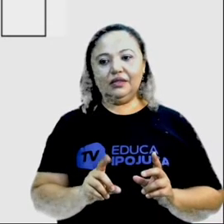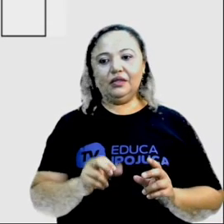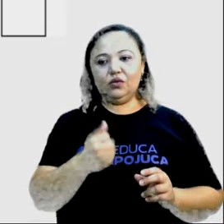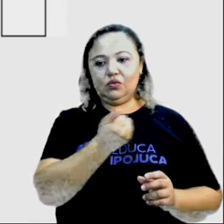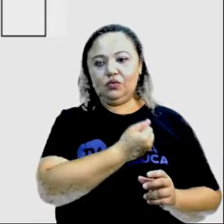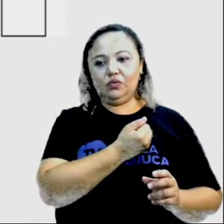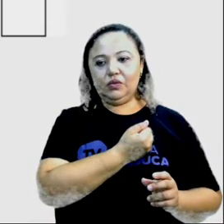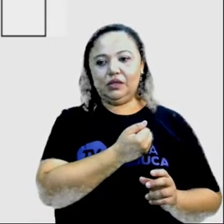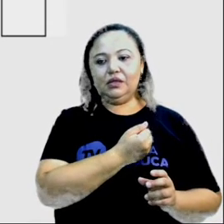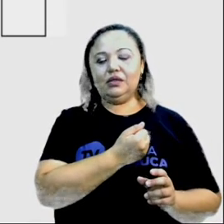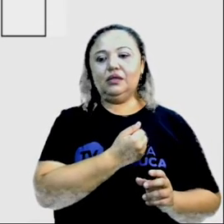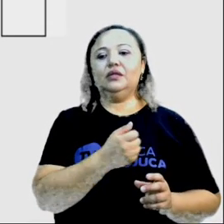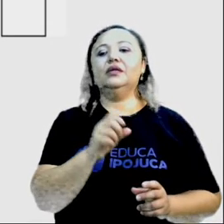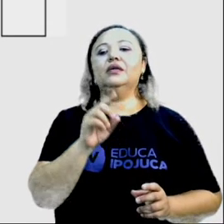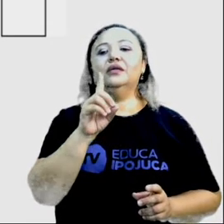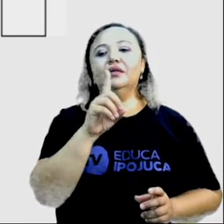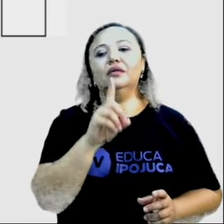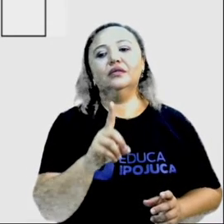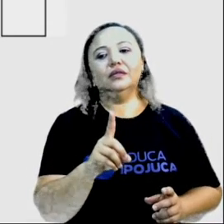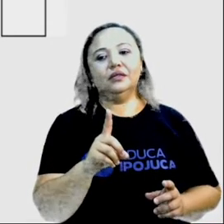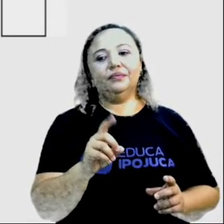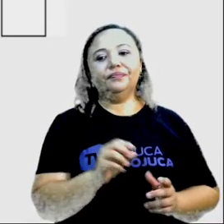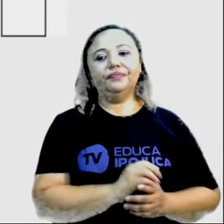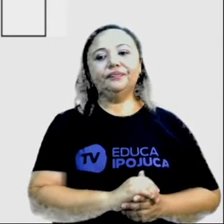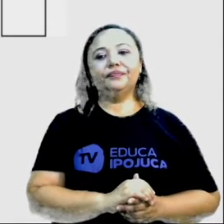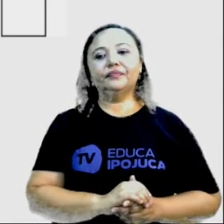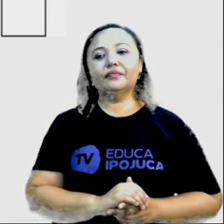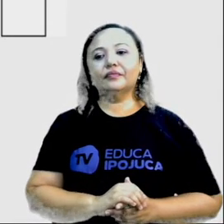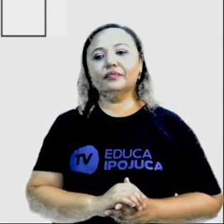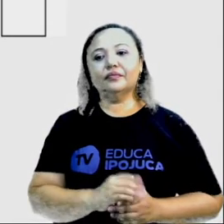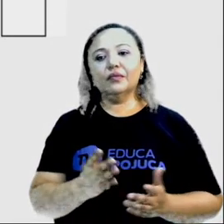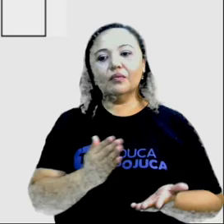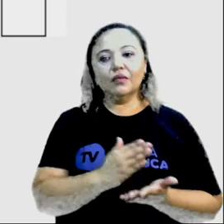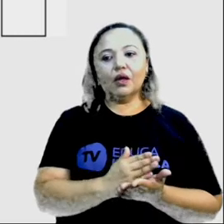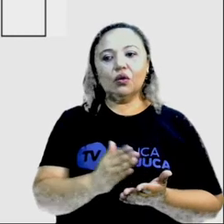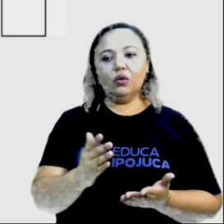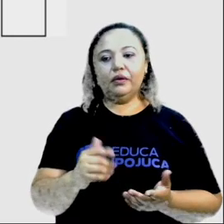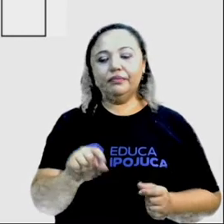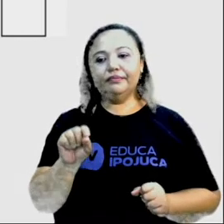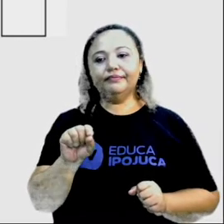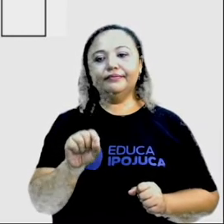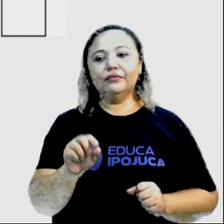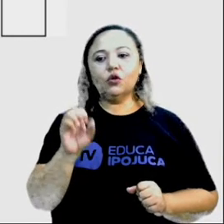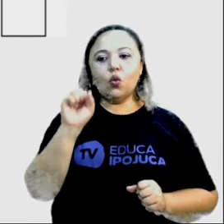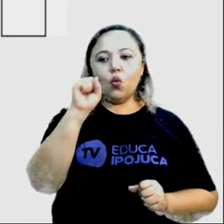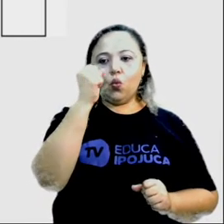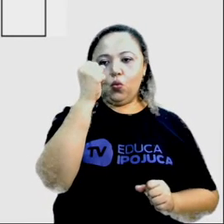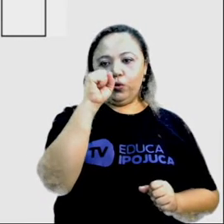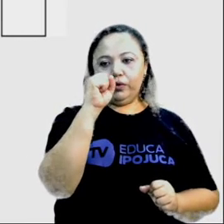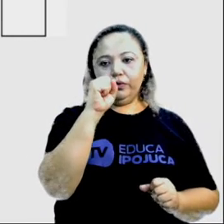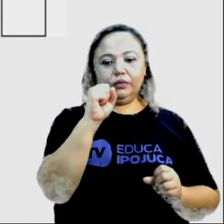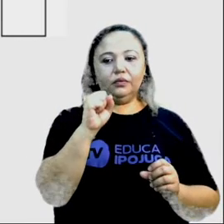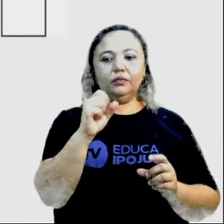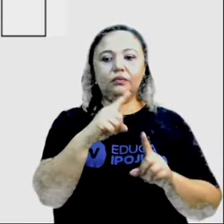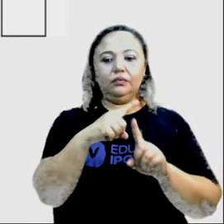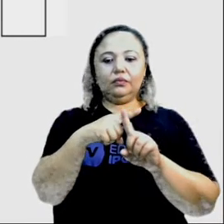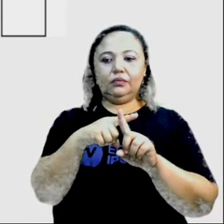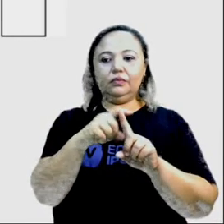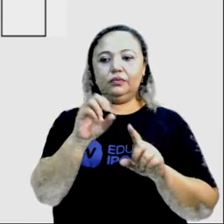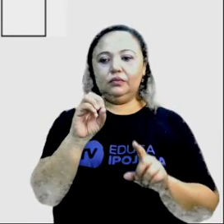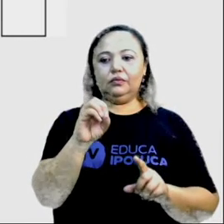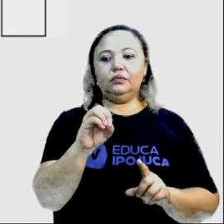números que estão na casa da dezena. No caso aí, iremos somar 8 mais